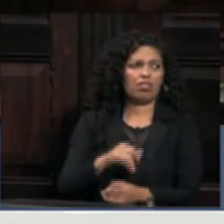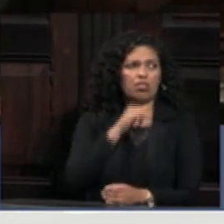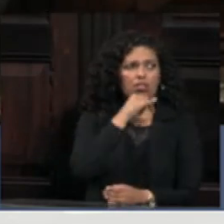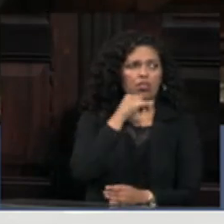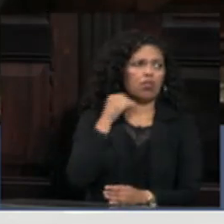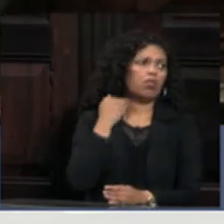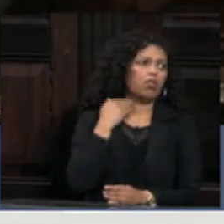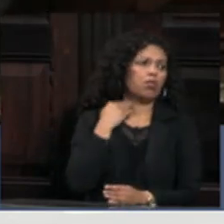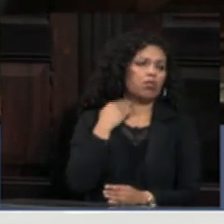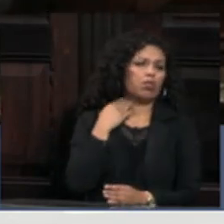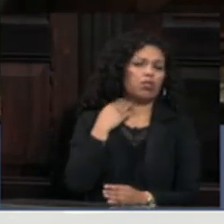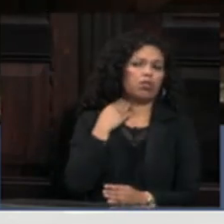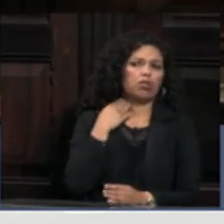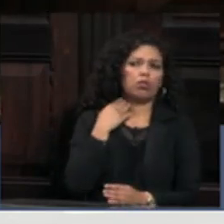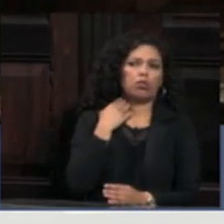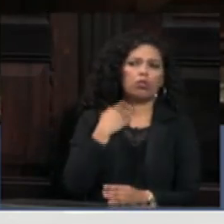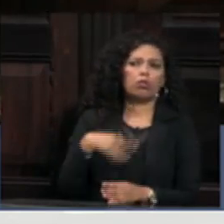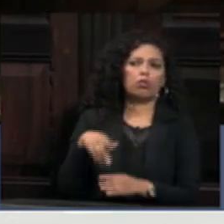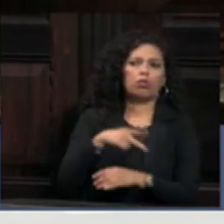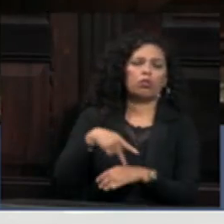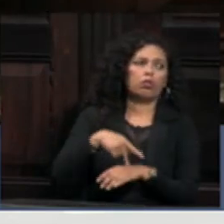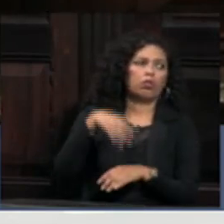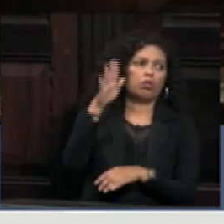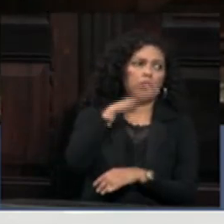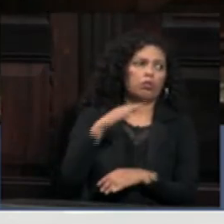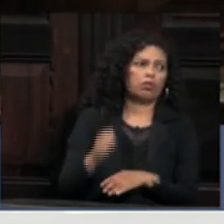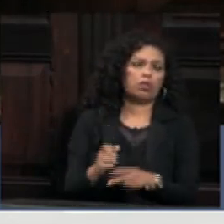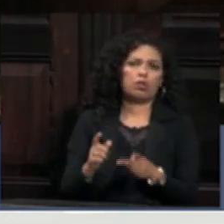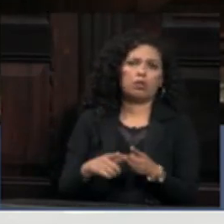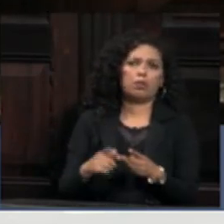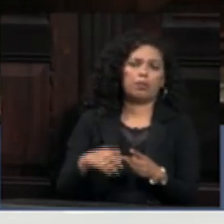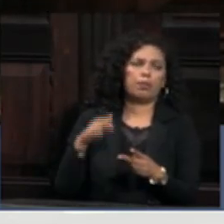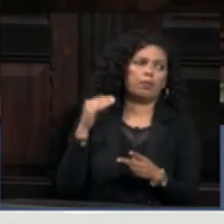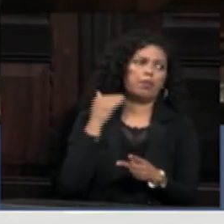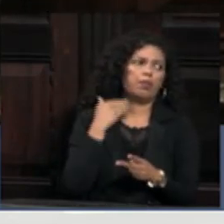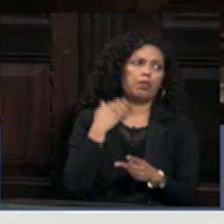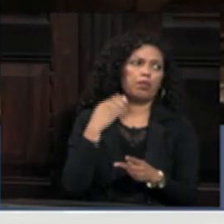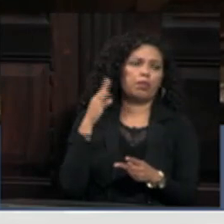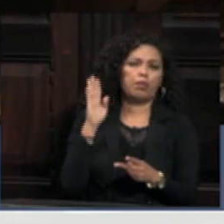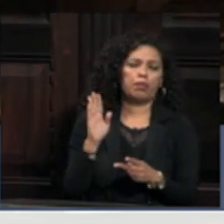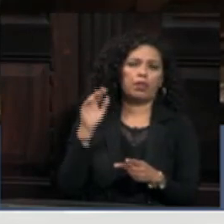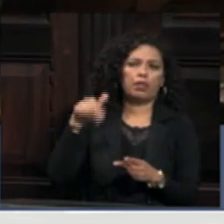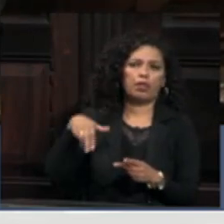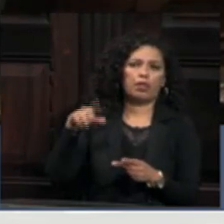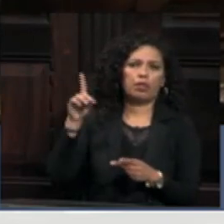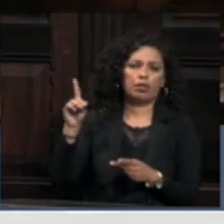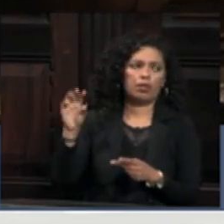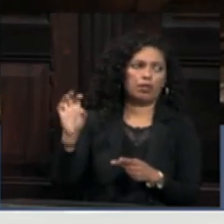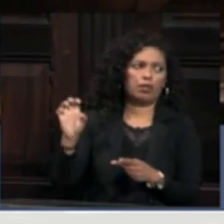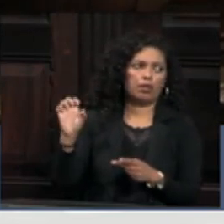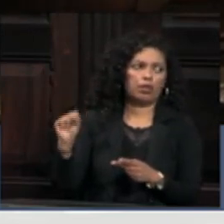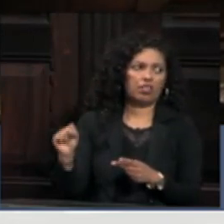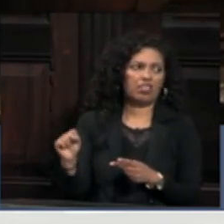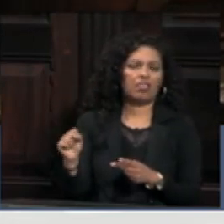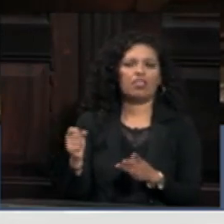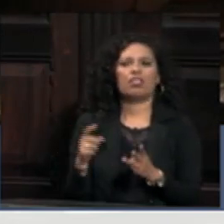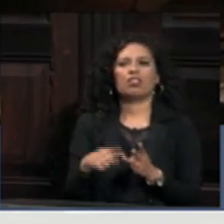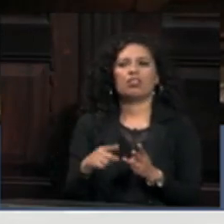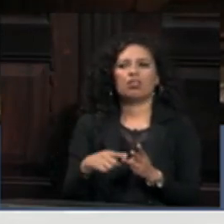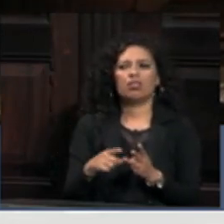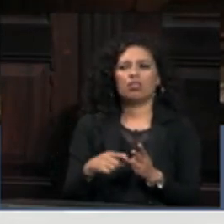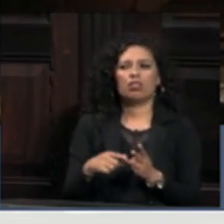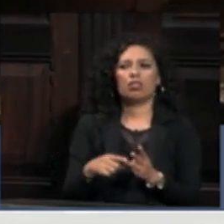preservados, BNDES. Não acredito também que vá caminhar no sentido da autonomia do Banco